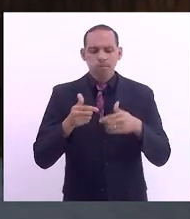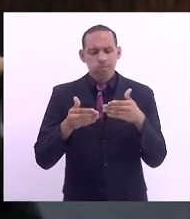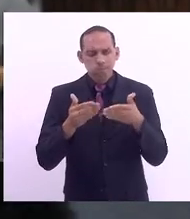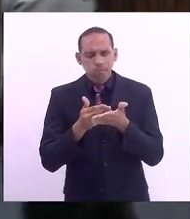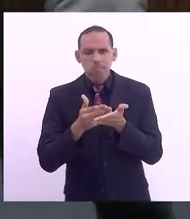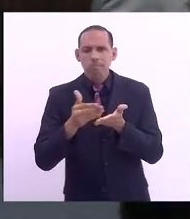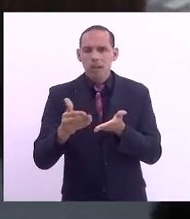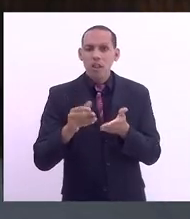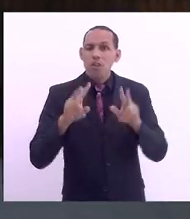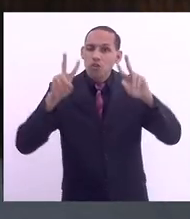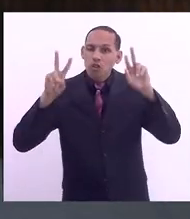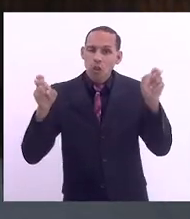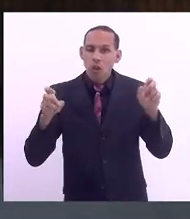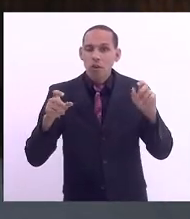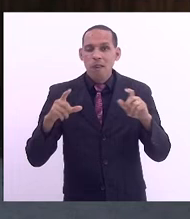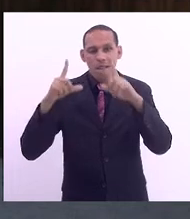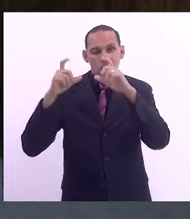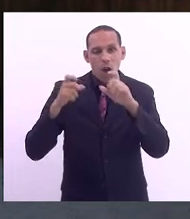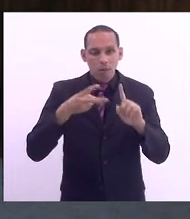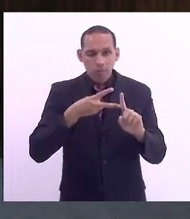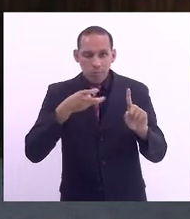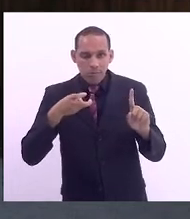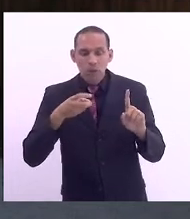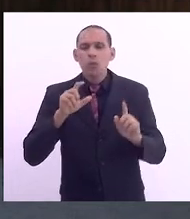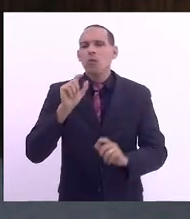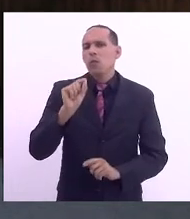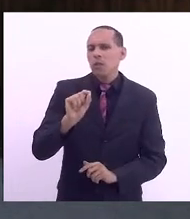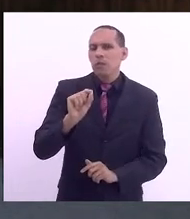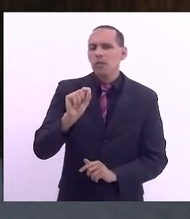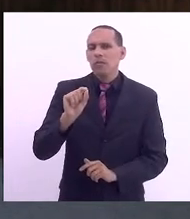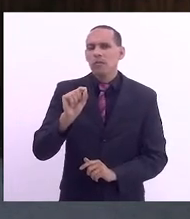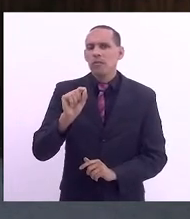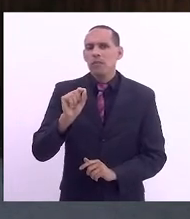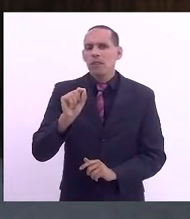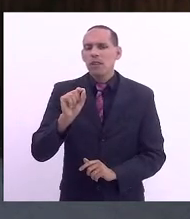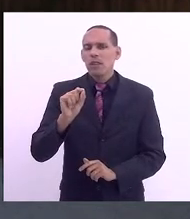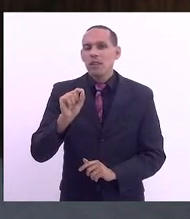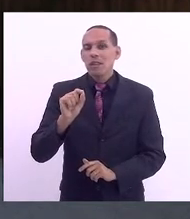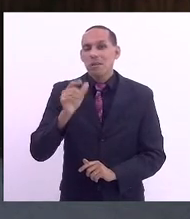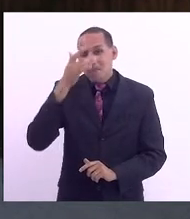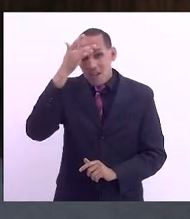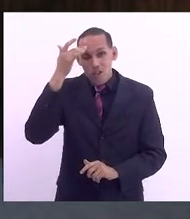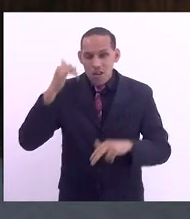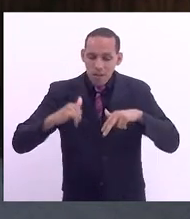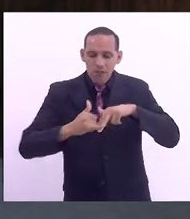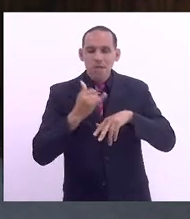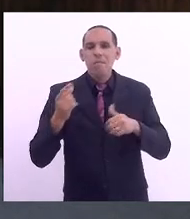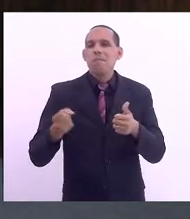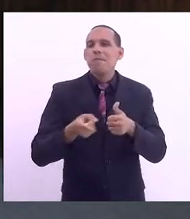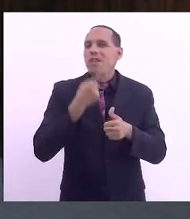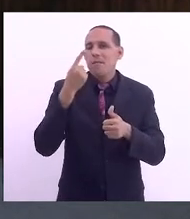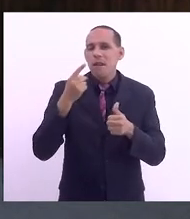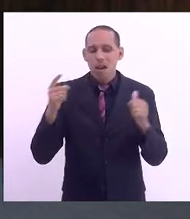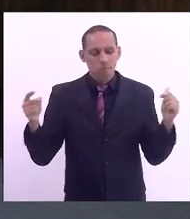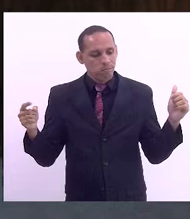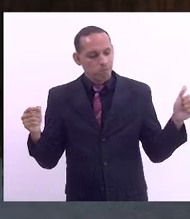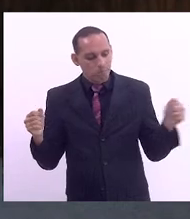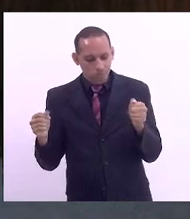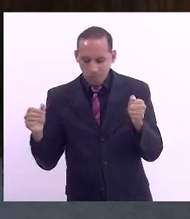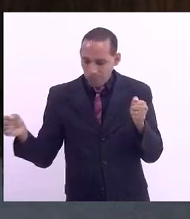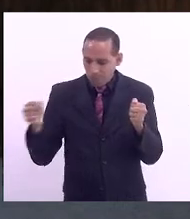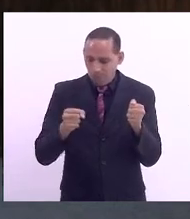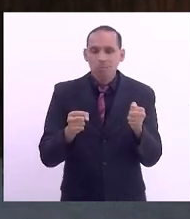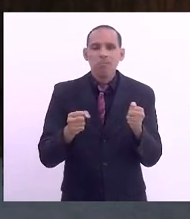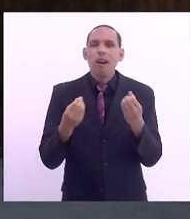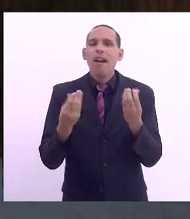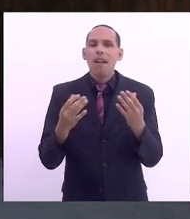o reconhecimento foi juntar as primeiras vítimas que atendíamos para a produção dessa